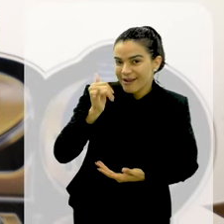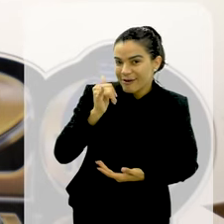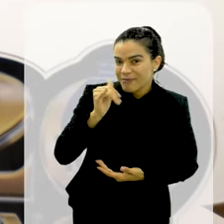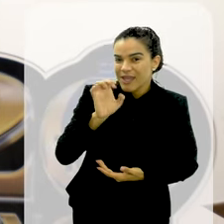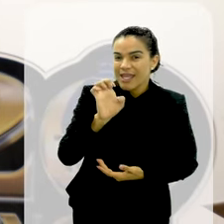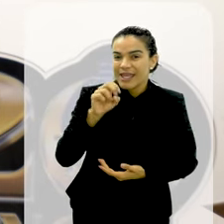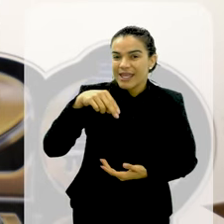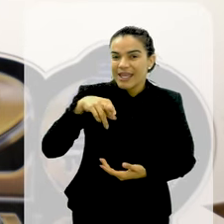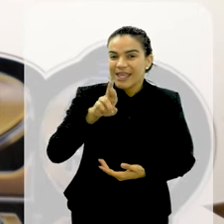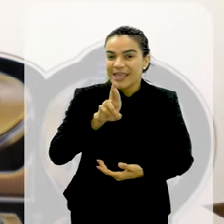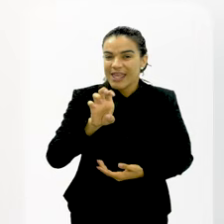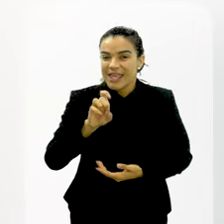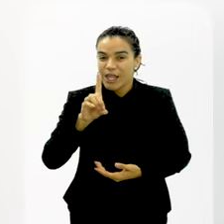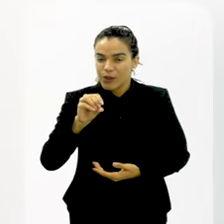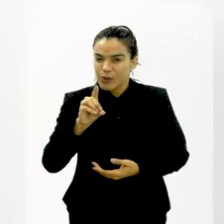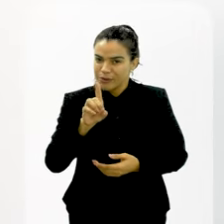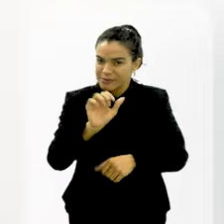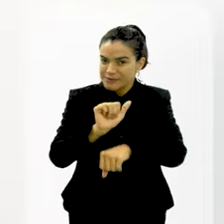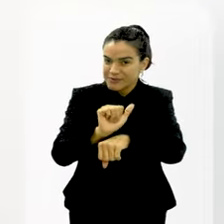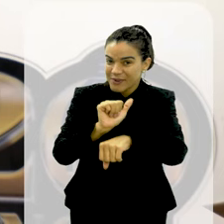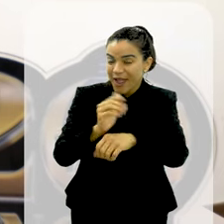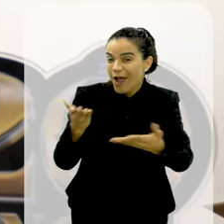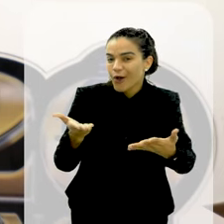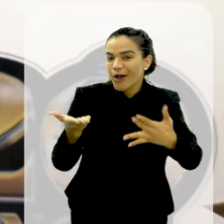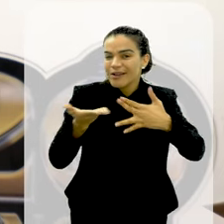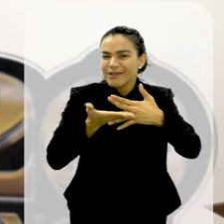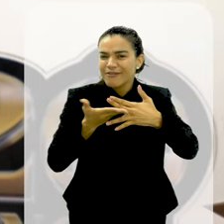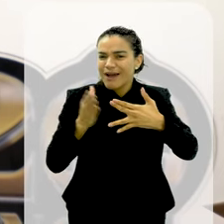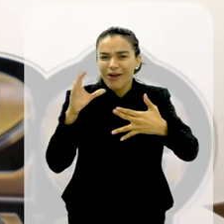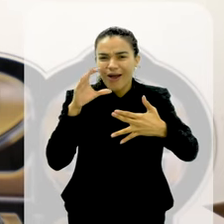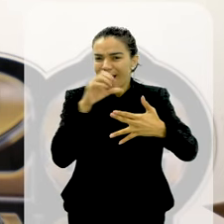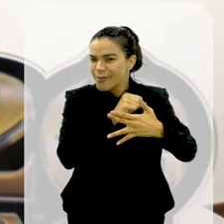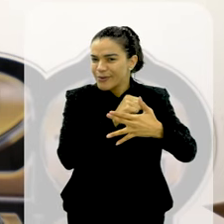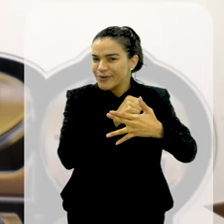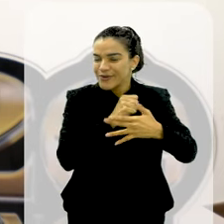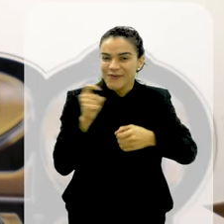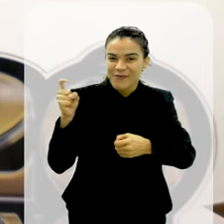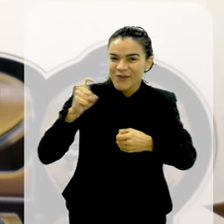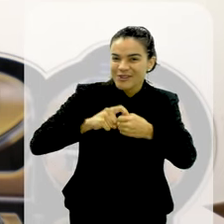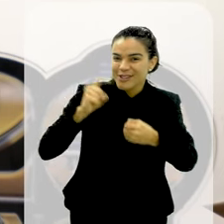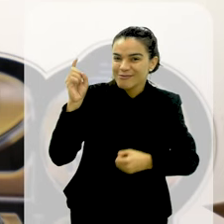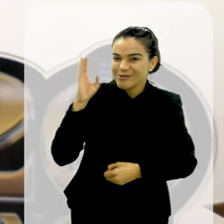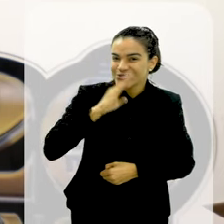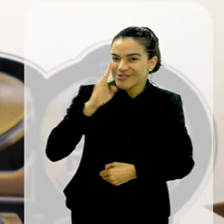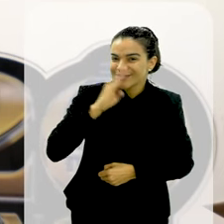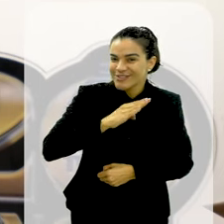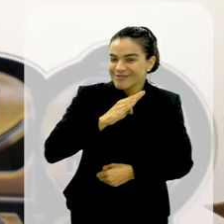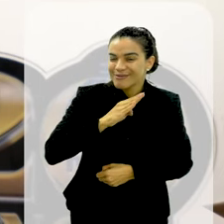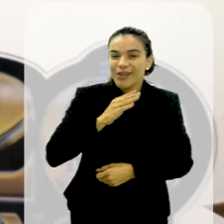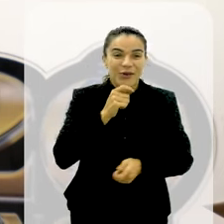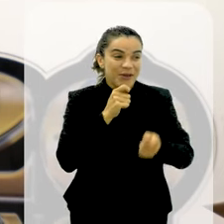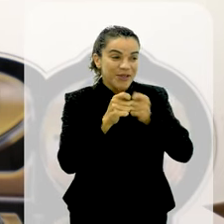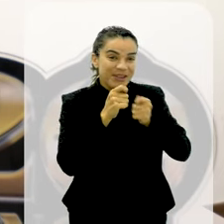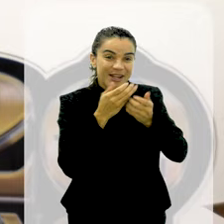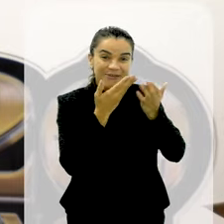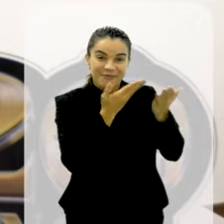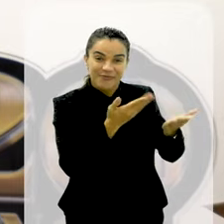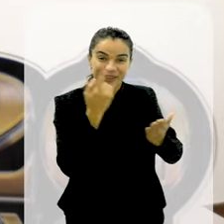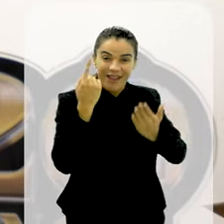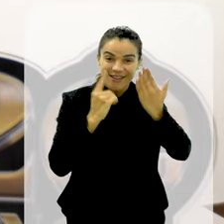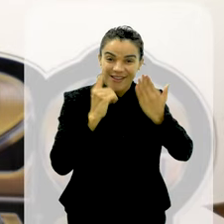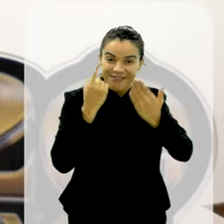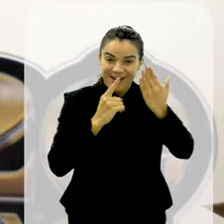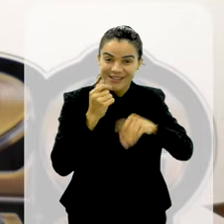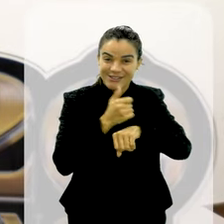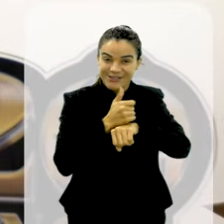falar um pouco mais de enredo, mas daqui a pouco. Vamos agora para um pequeno intervalo e voltamos já com a entrevista